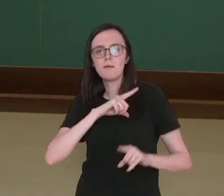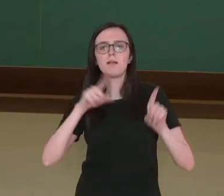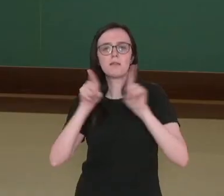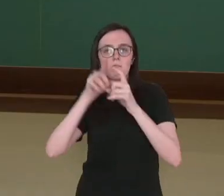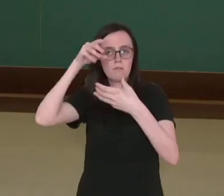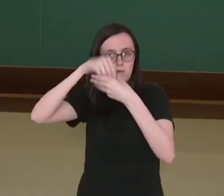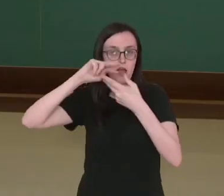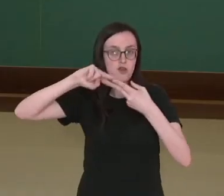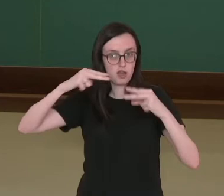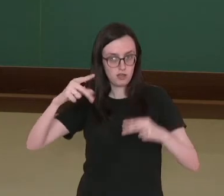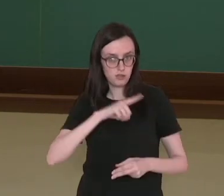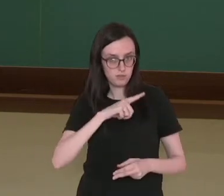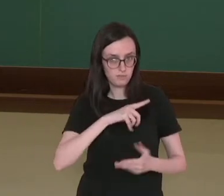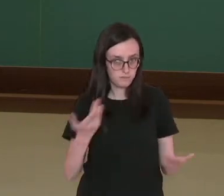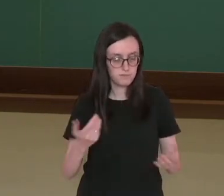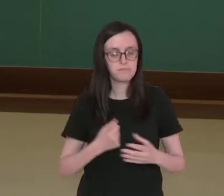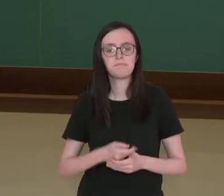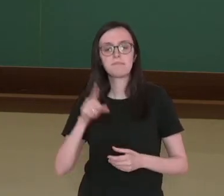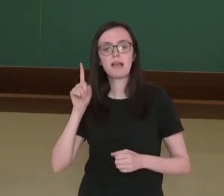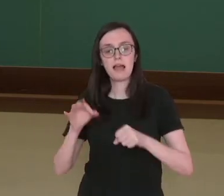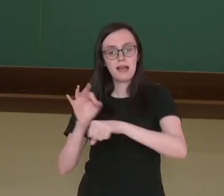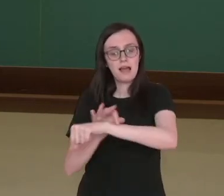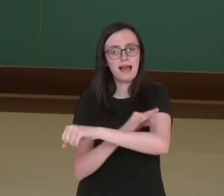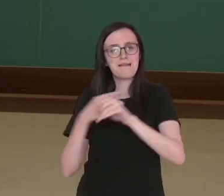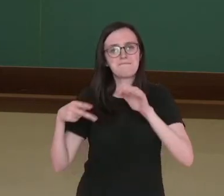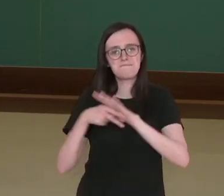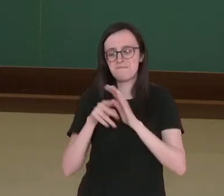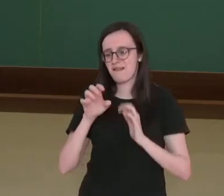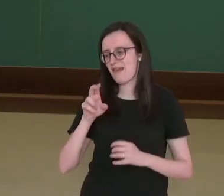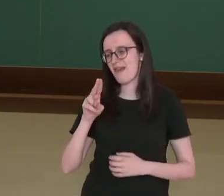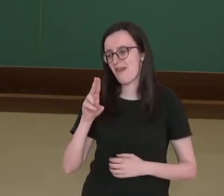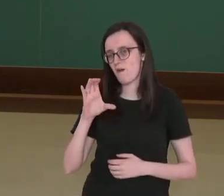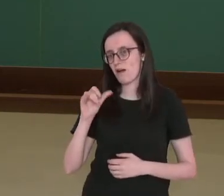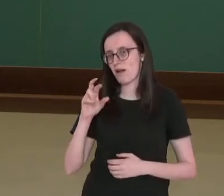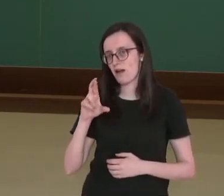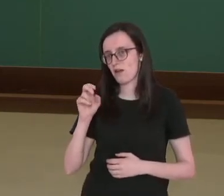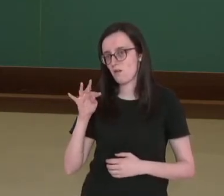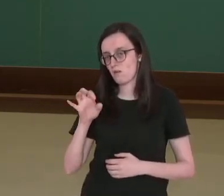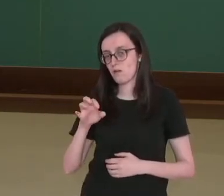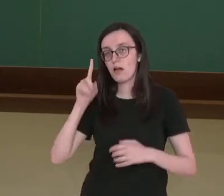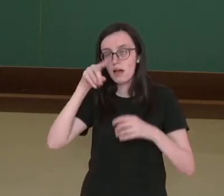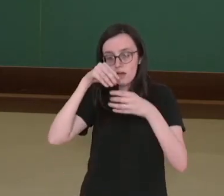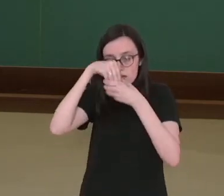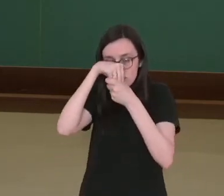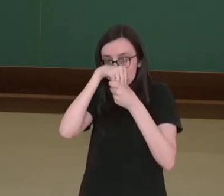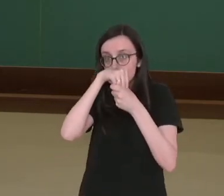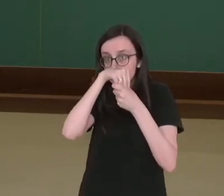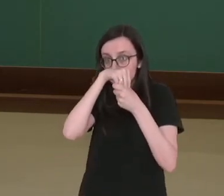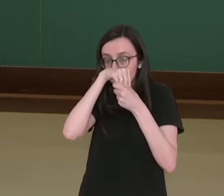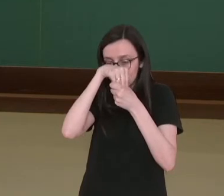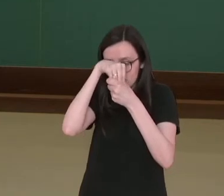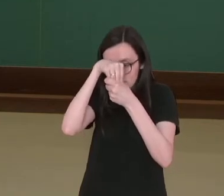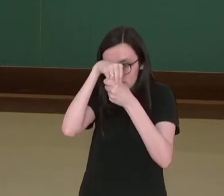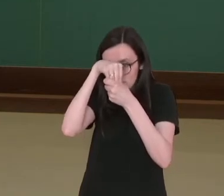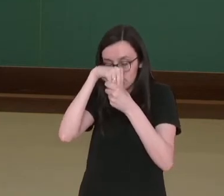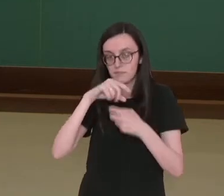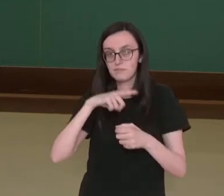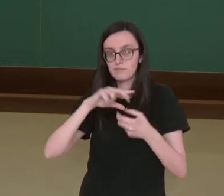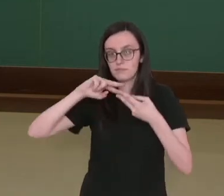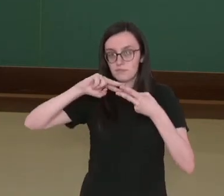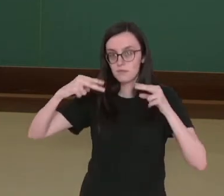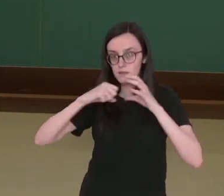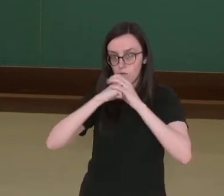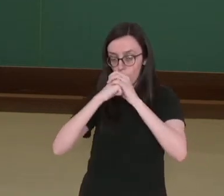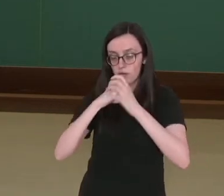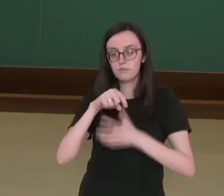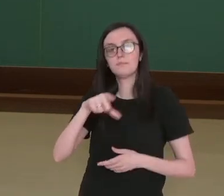material genético. Por ser uma célula eucarionte, o material genético está guardado dentro da membrana nuclear. E